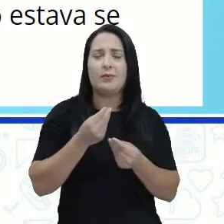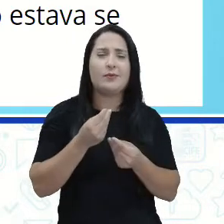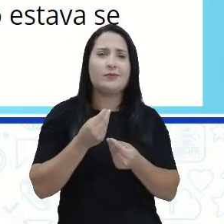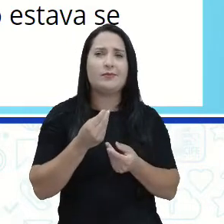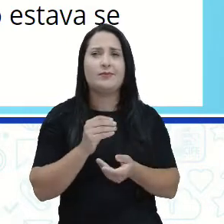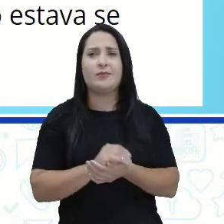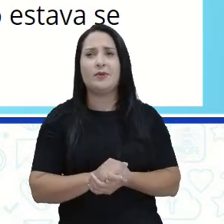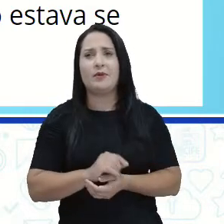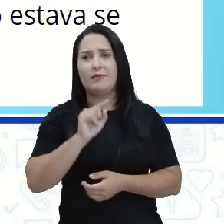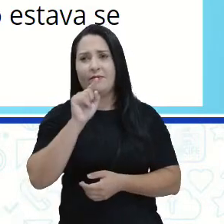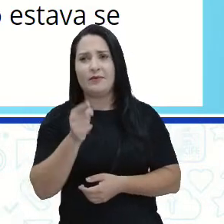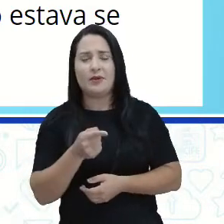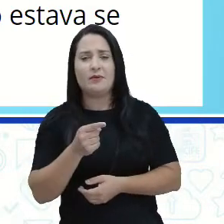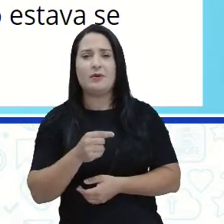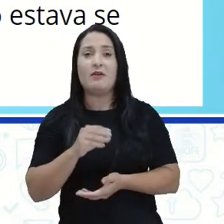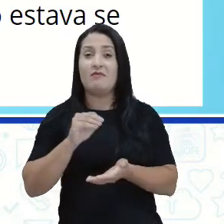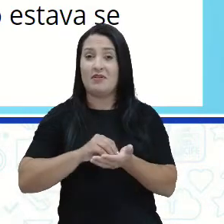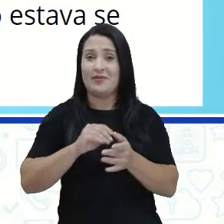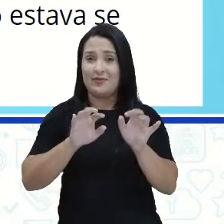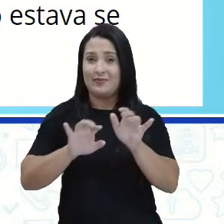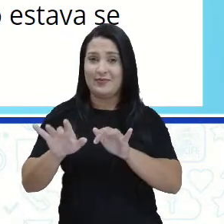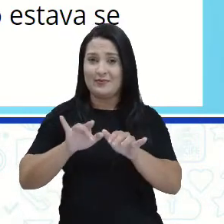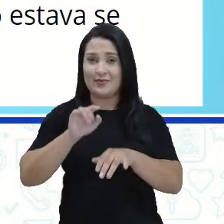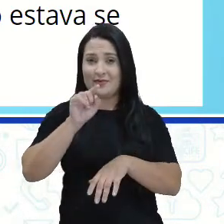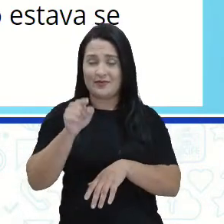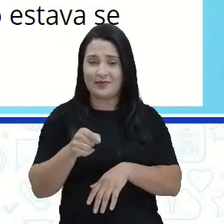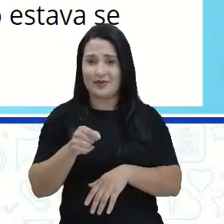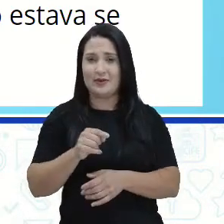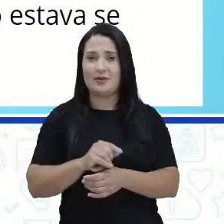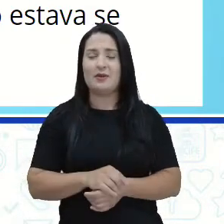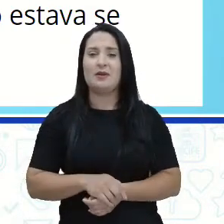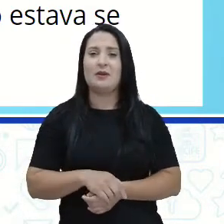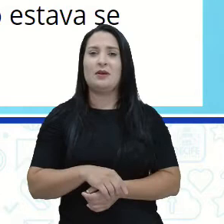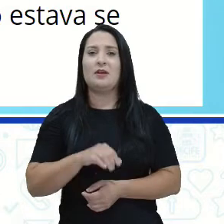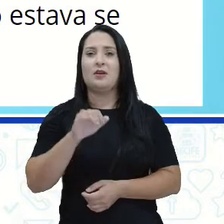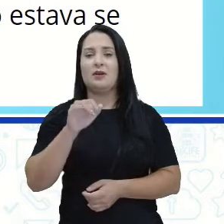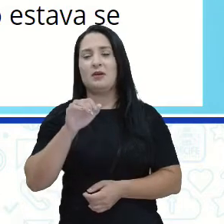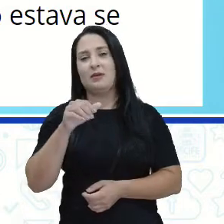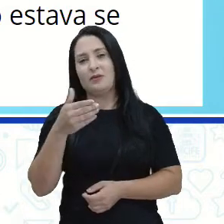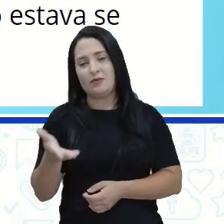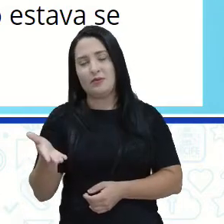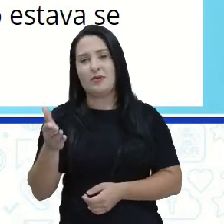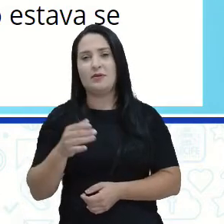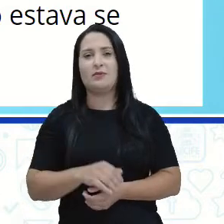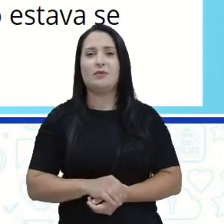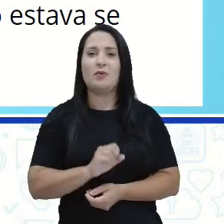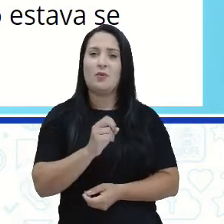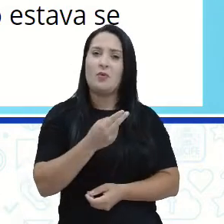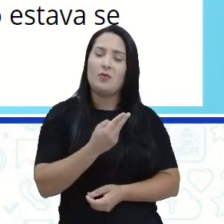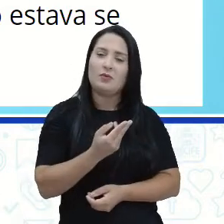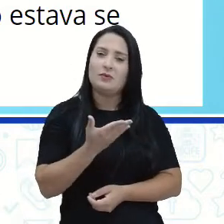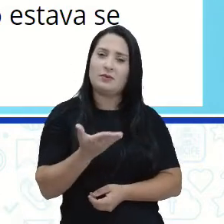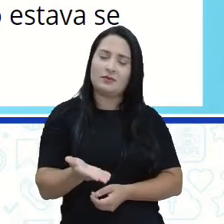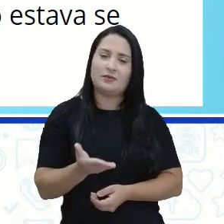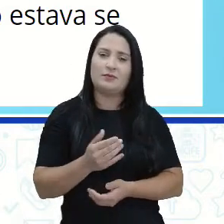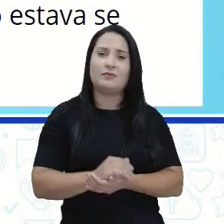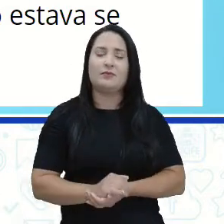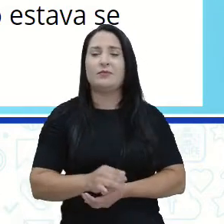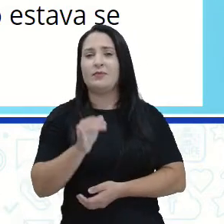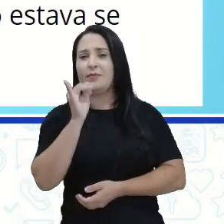Como, vírgula, faltou a vírgula aí, viu, gente? Como, vírgula, isto é, vírgula, ou seja, vírgula, por exemplo,